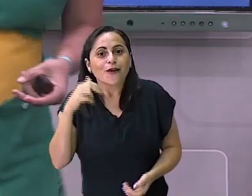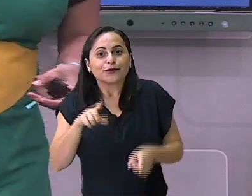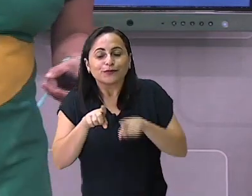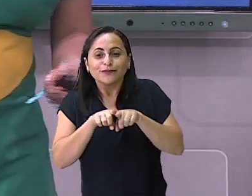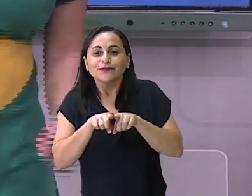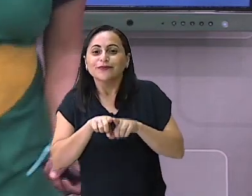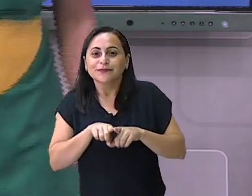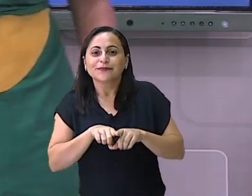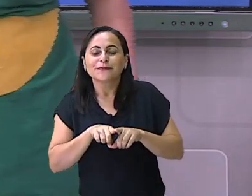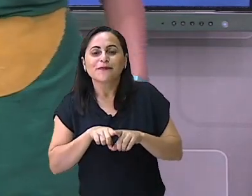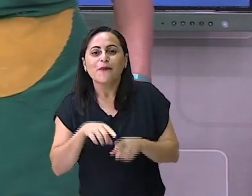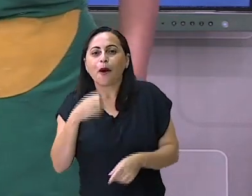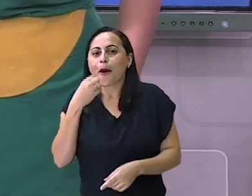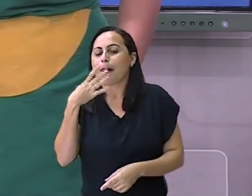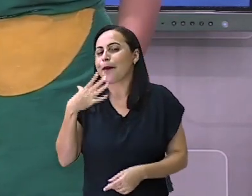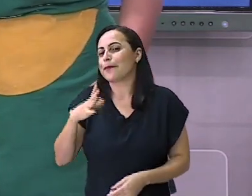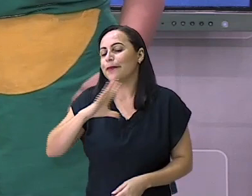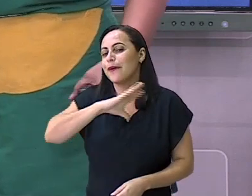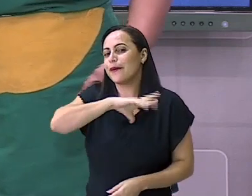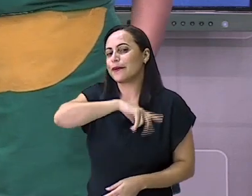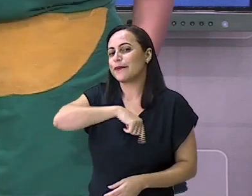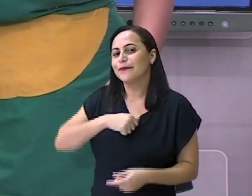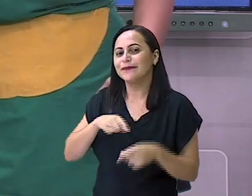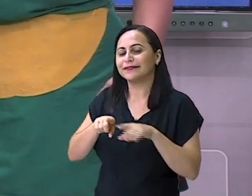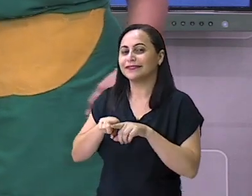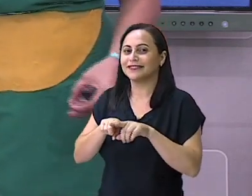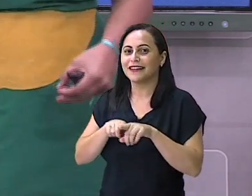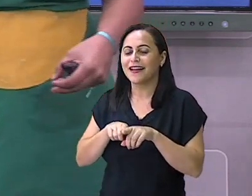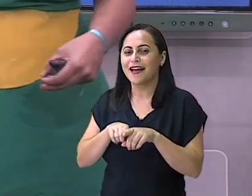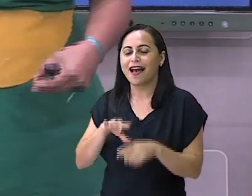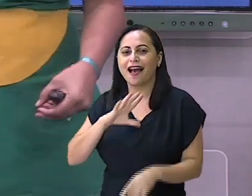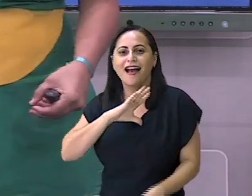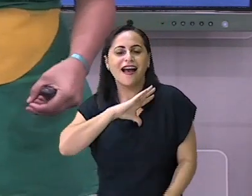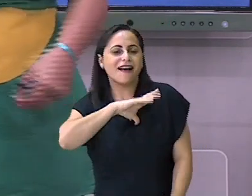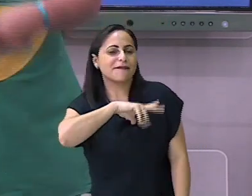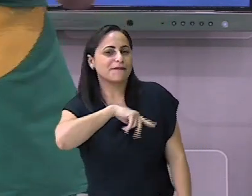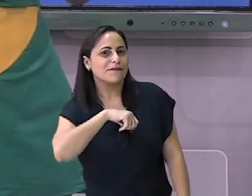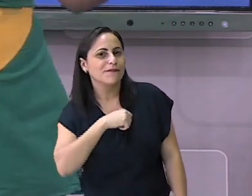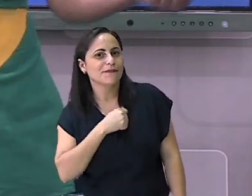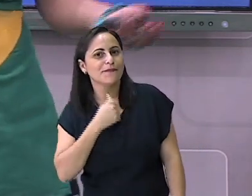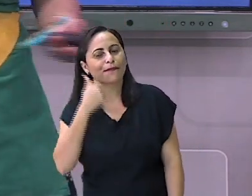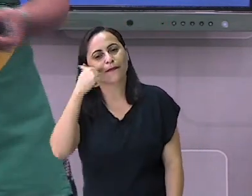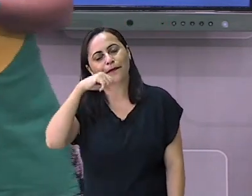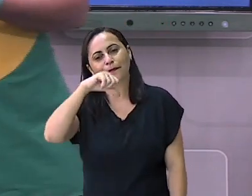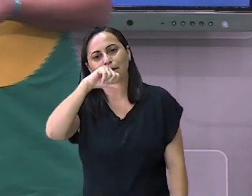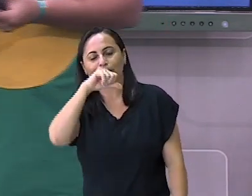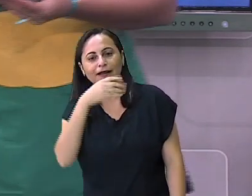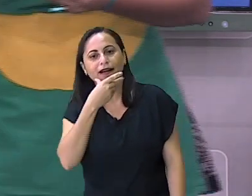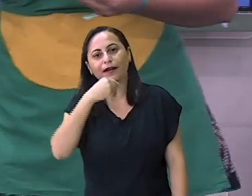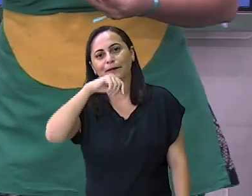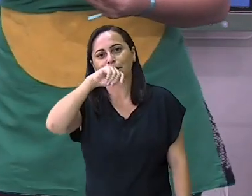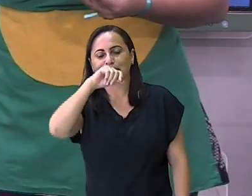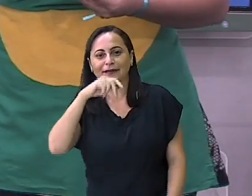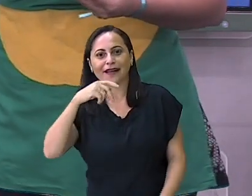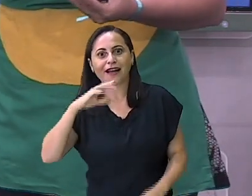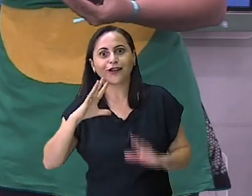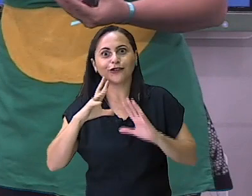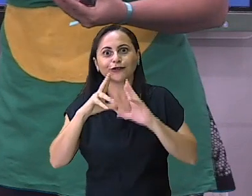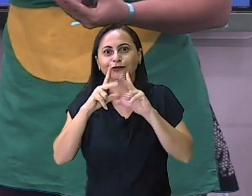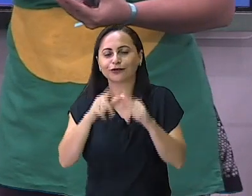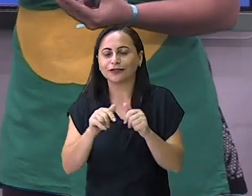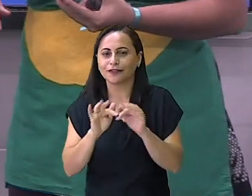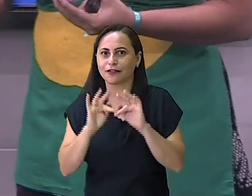o irmão, como é bom amar o papai, a mamãe e toda a sua família. E não